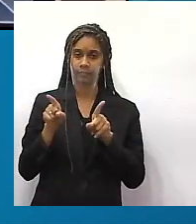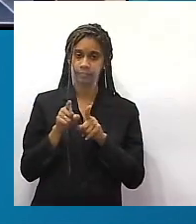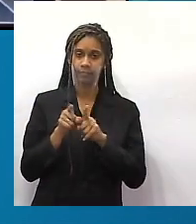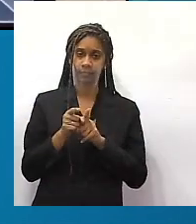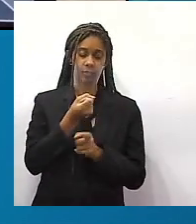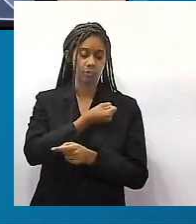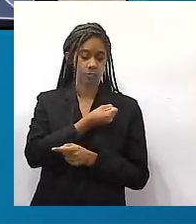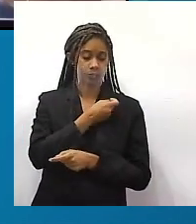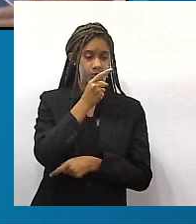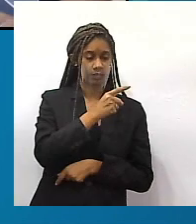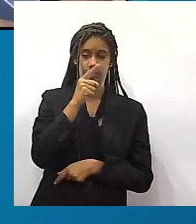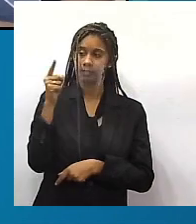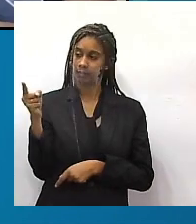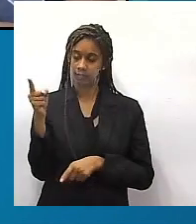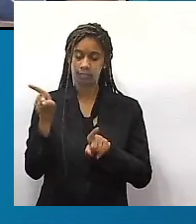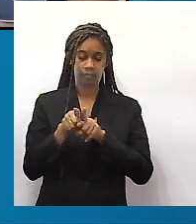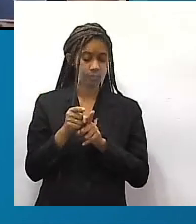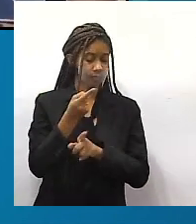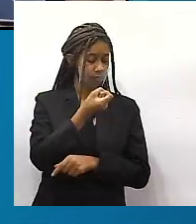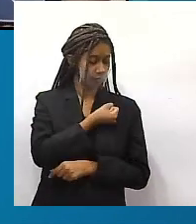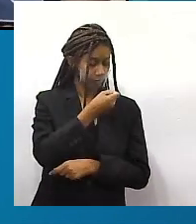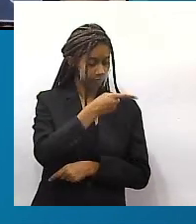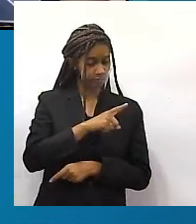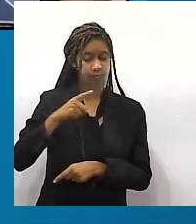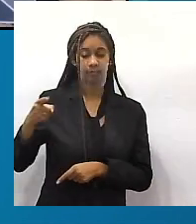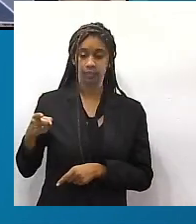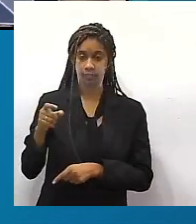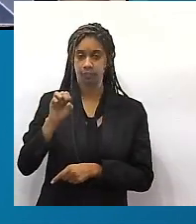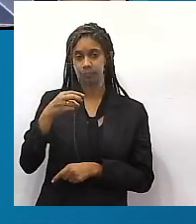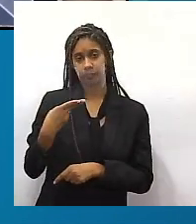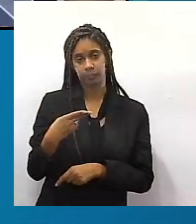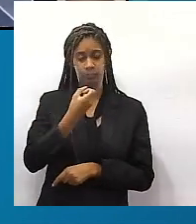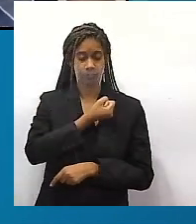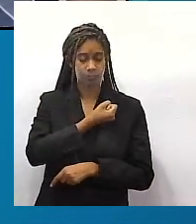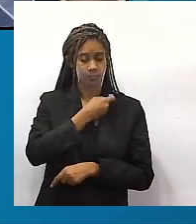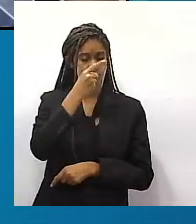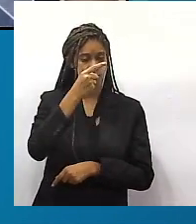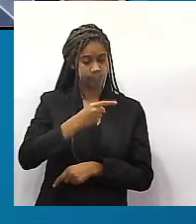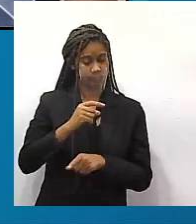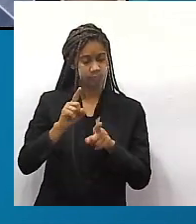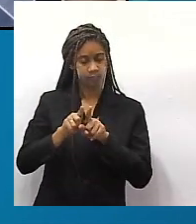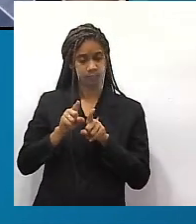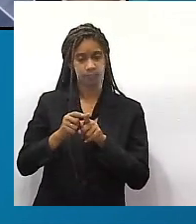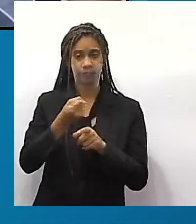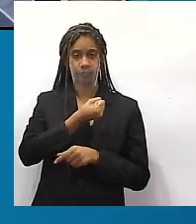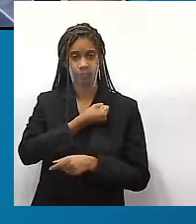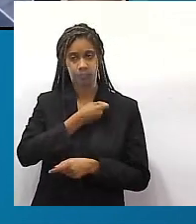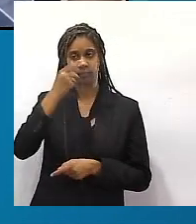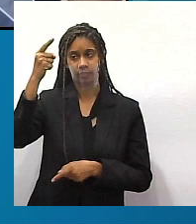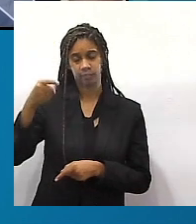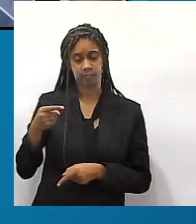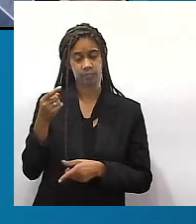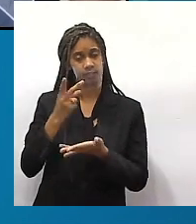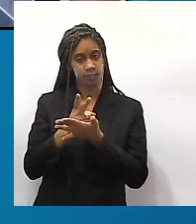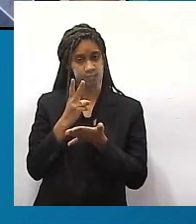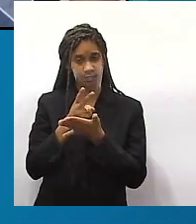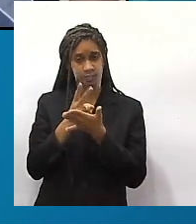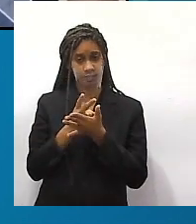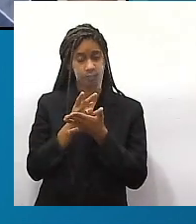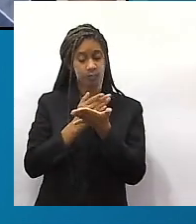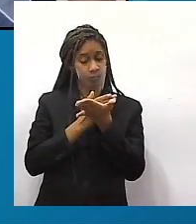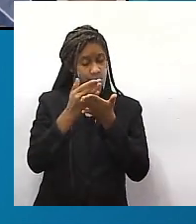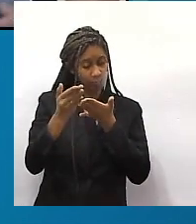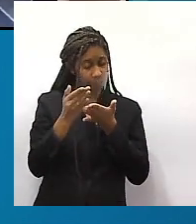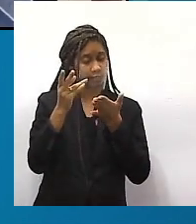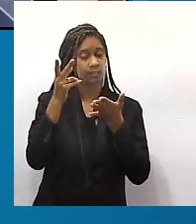a direita. Então, isso é importante você manter esta ordem. Por onde eu começo é o mesmo sentido por onde eu termino.